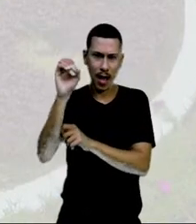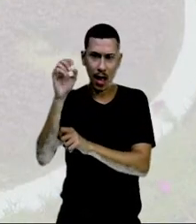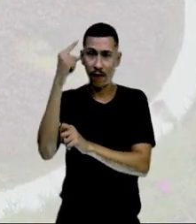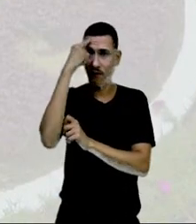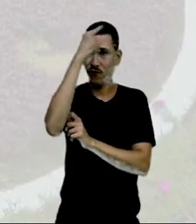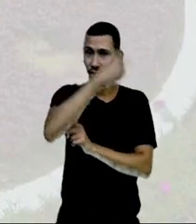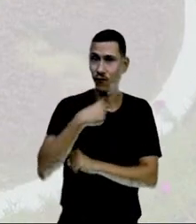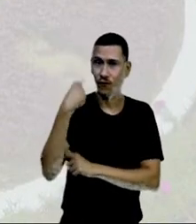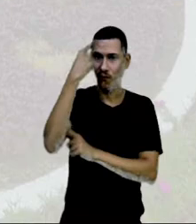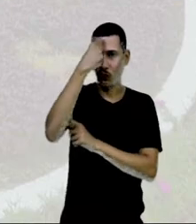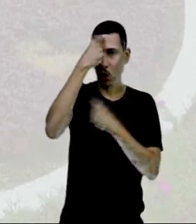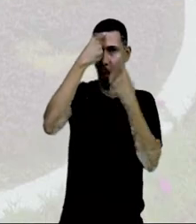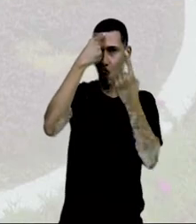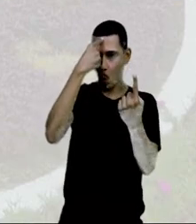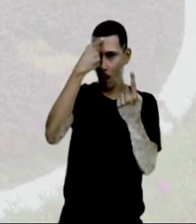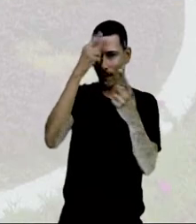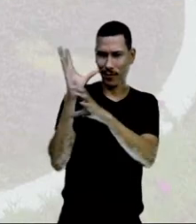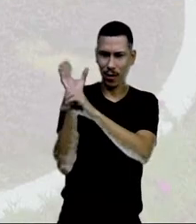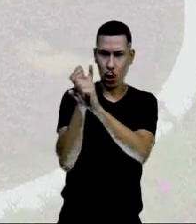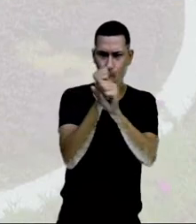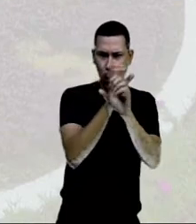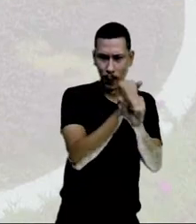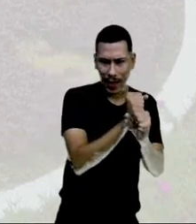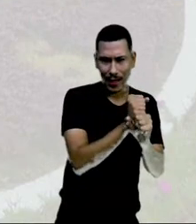volta completa, que é total de